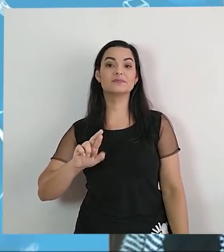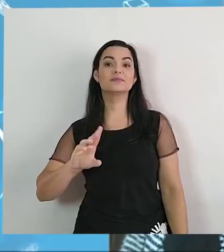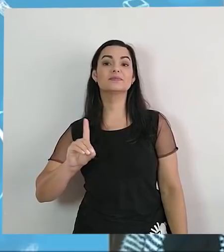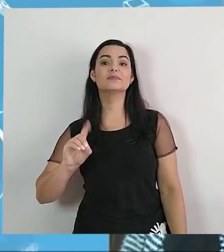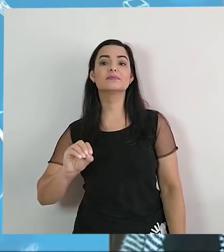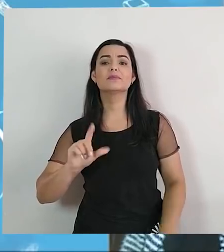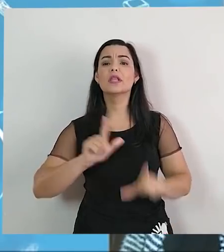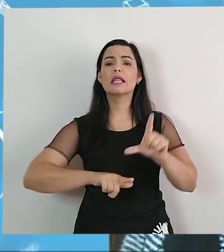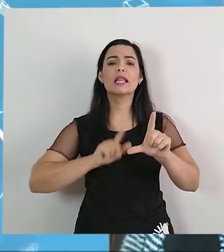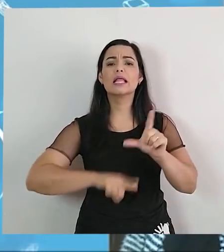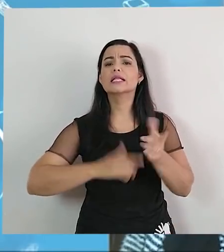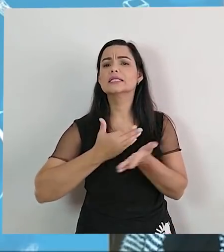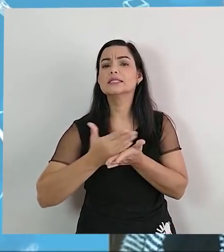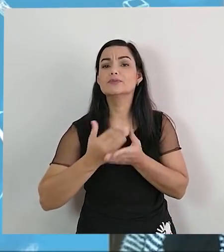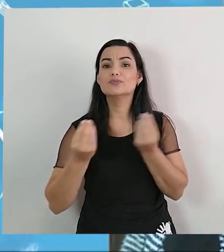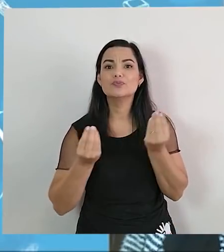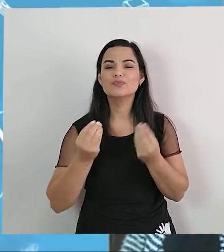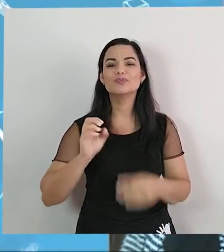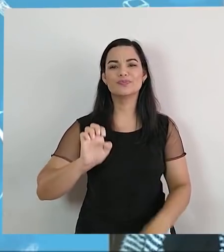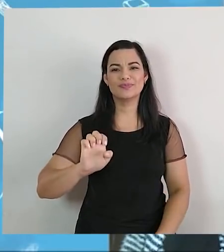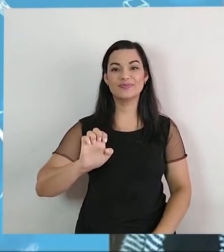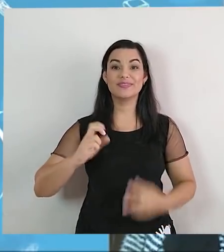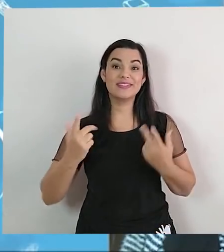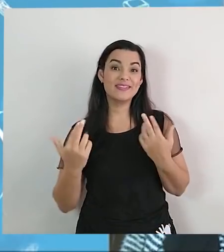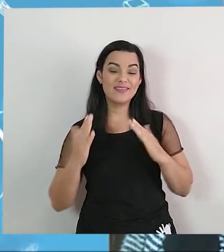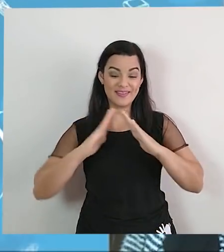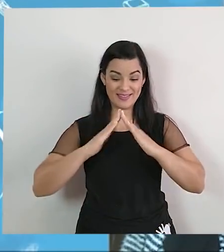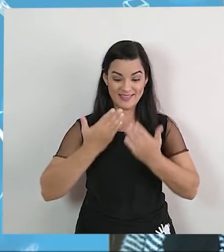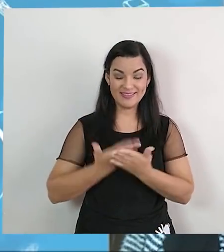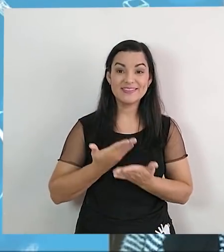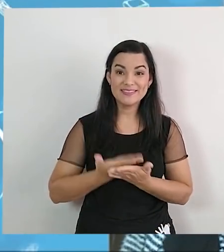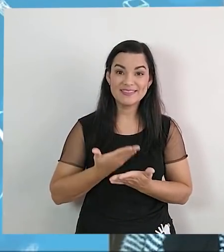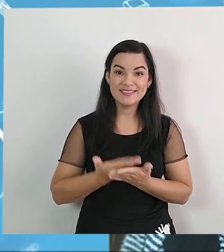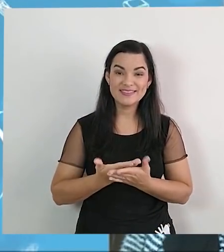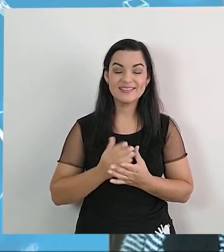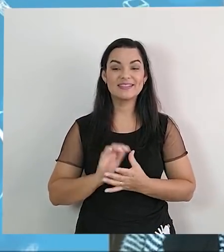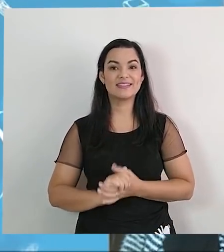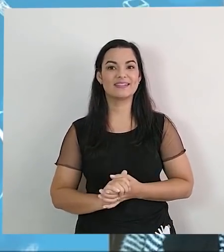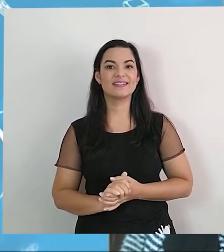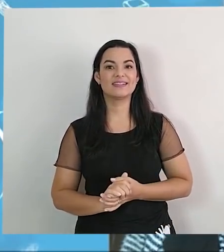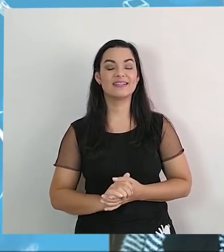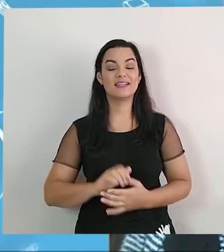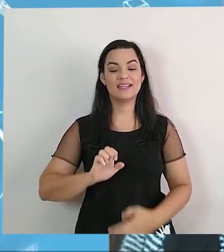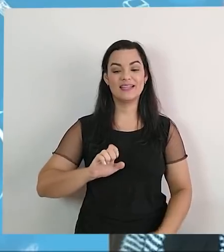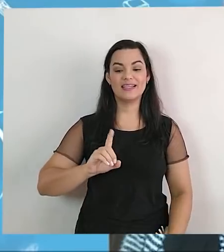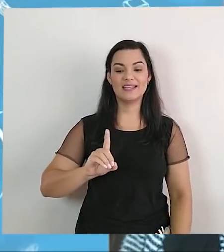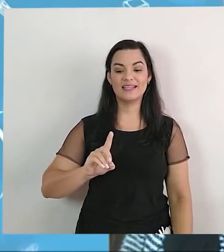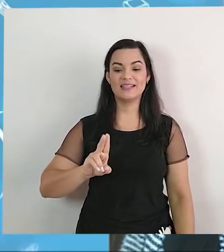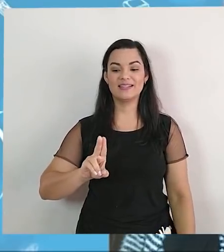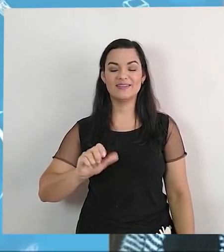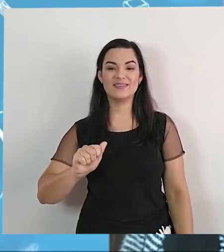Eduardo começa com que letra? E de escola, de Eduardo.